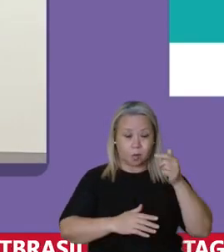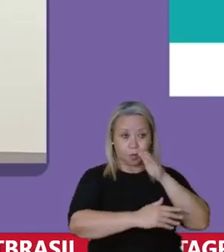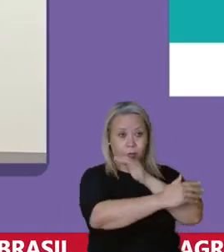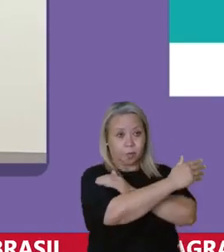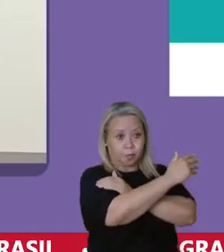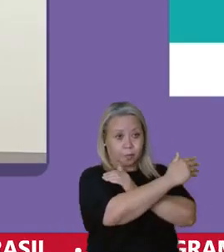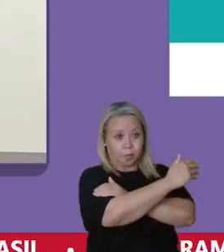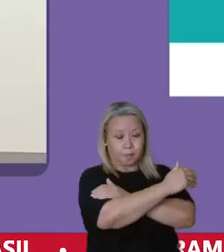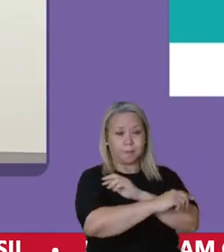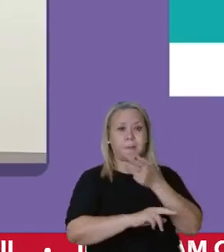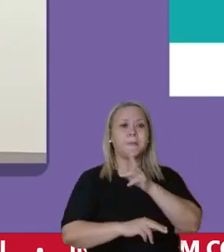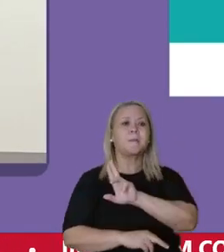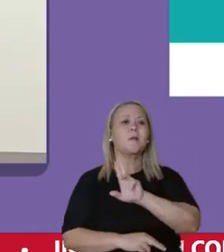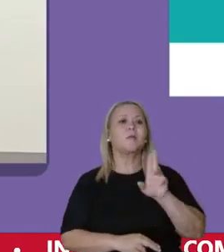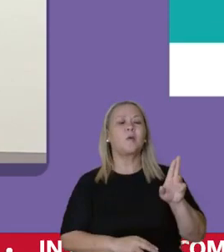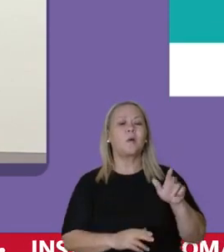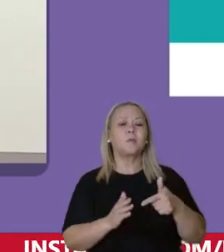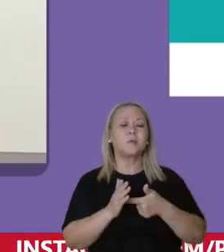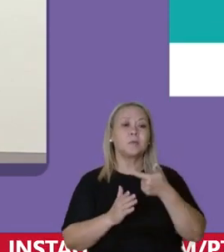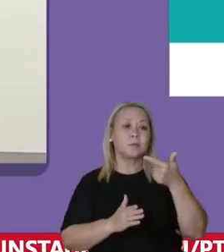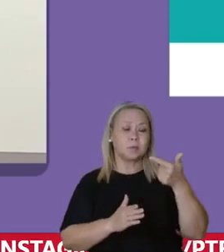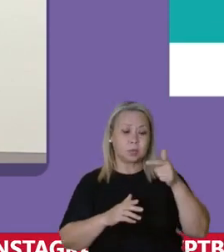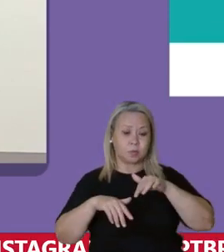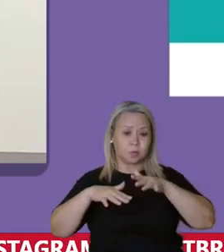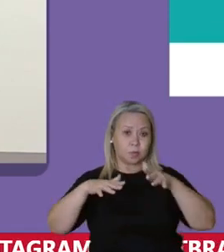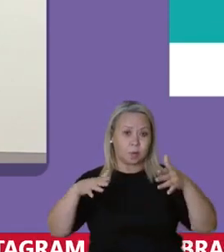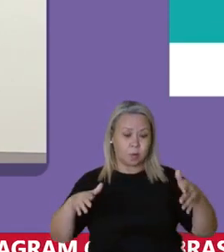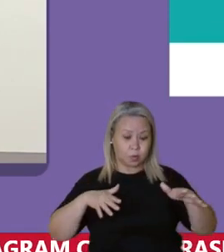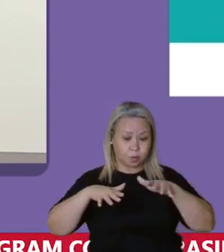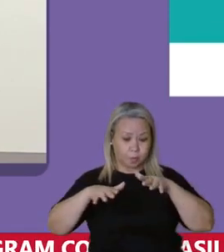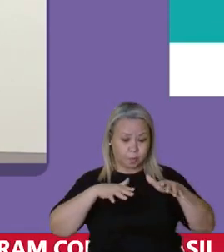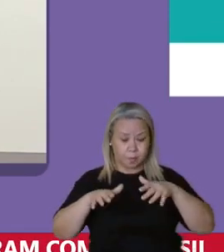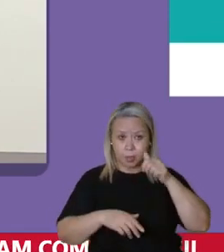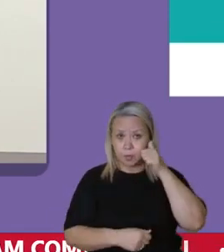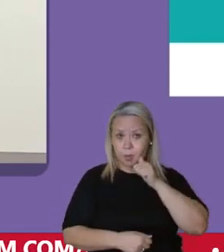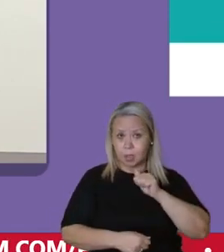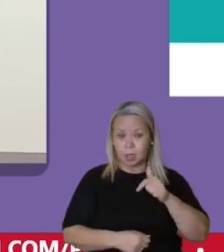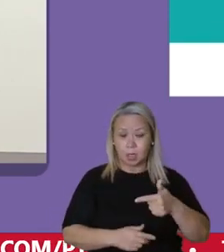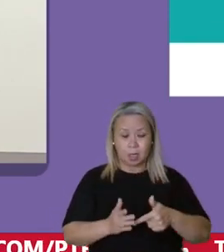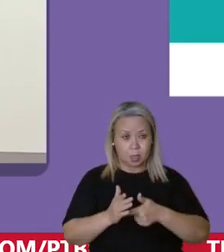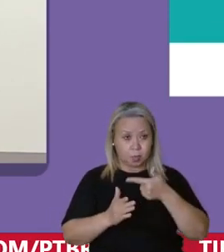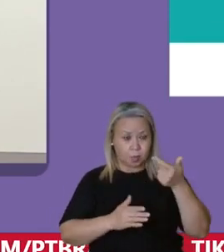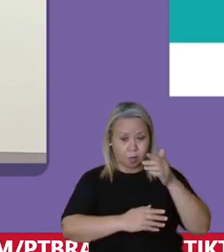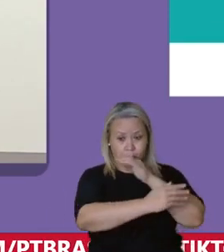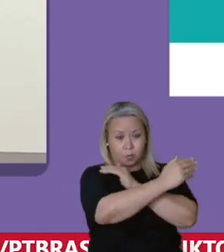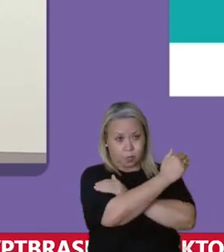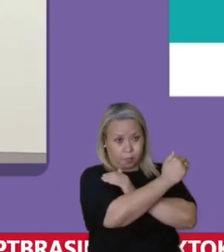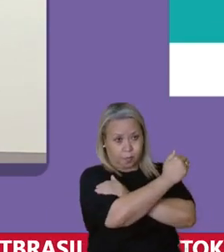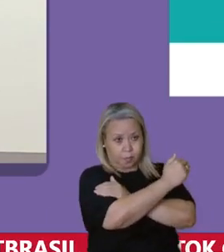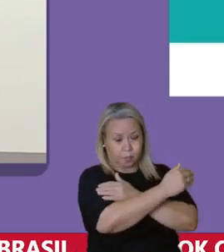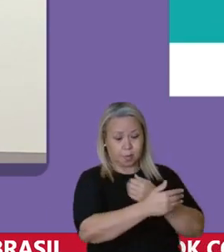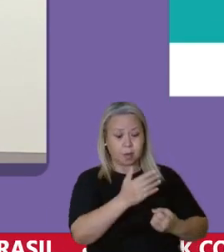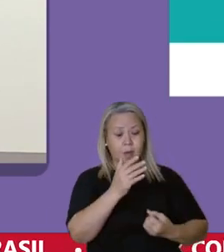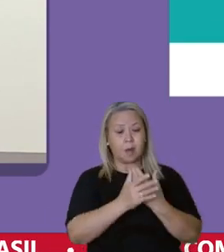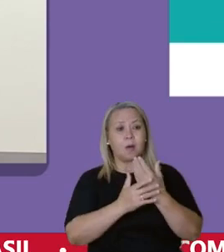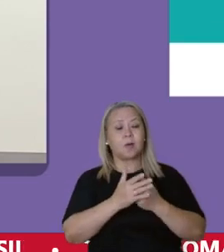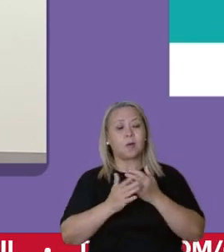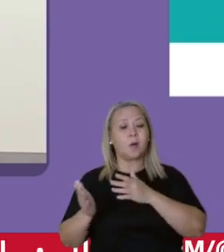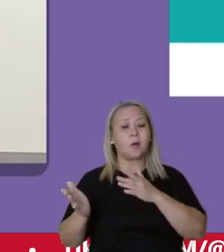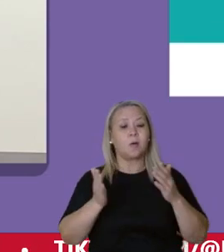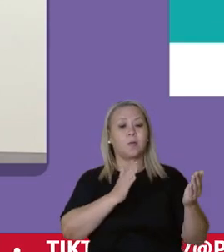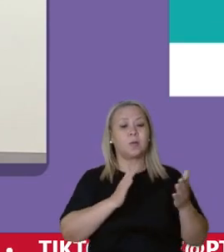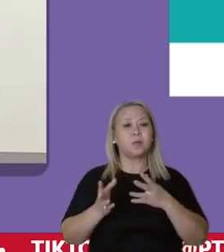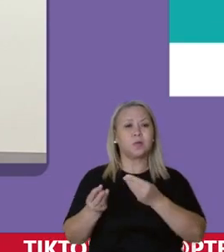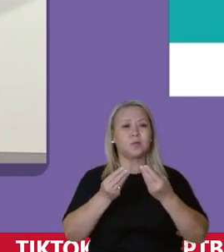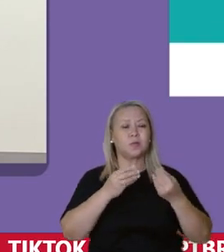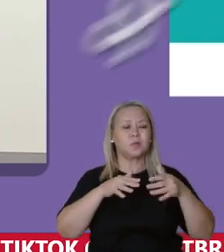que é a chamada segunda onda do movimento de mulheres, a segunda onda do feminismo, surgiu num período de